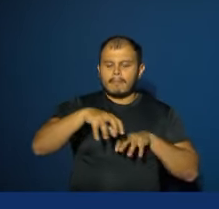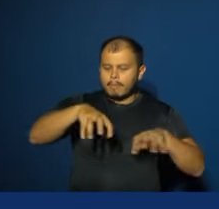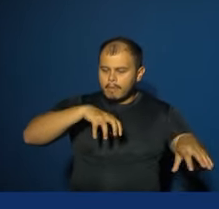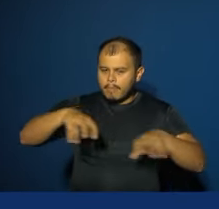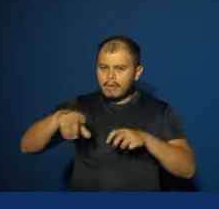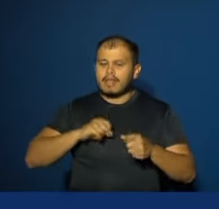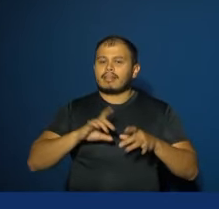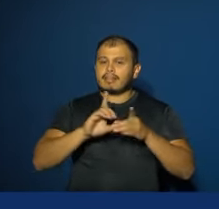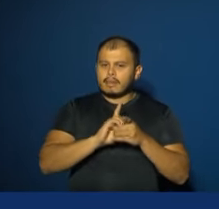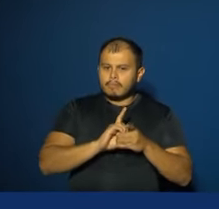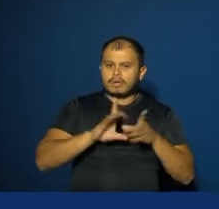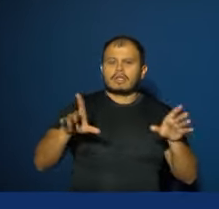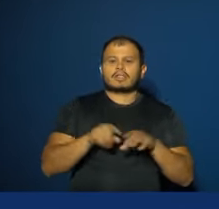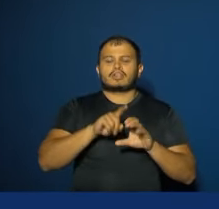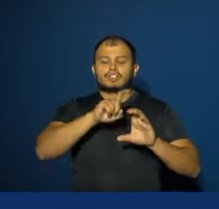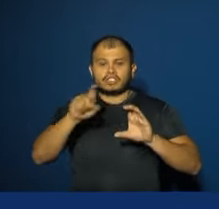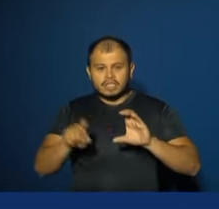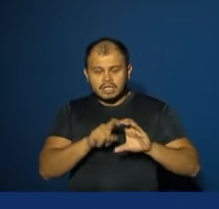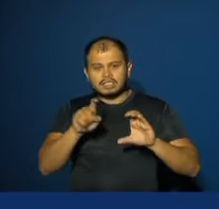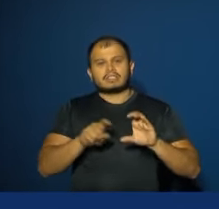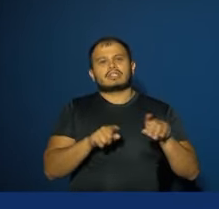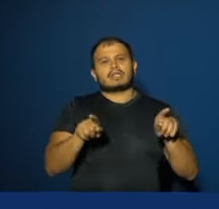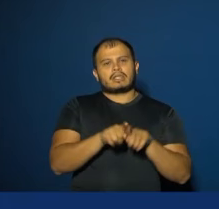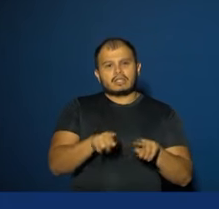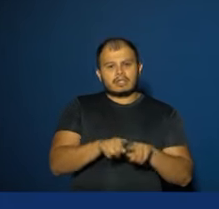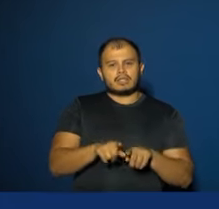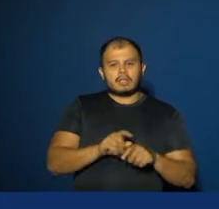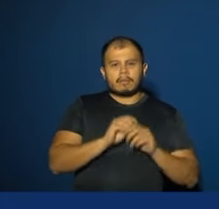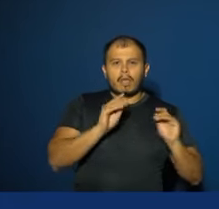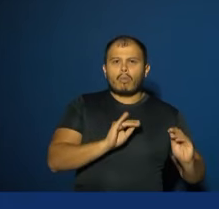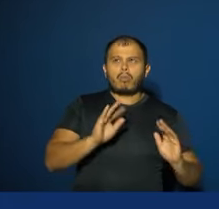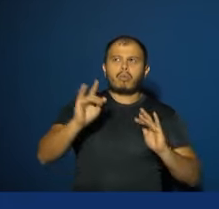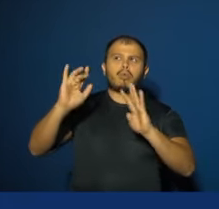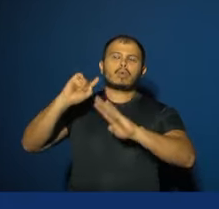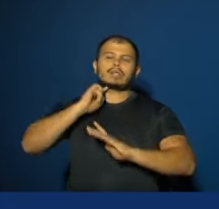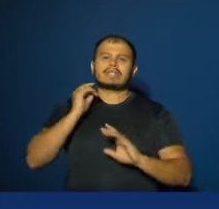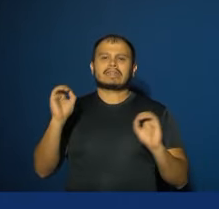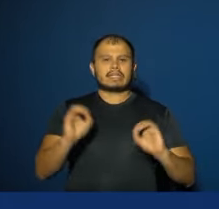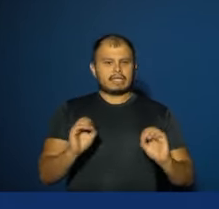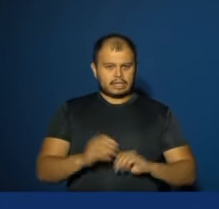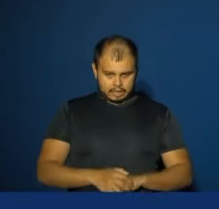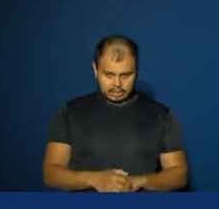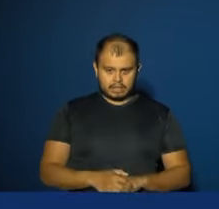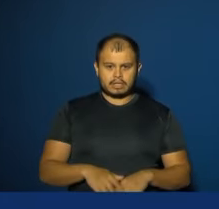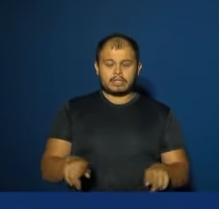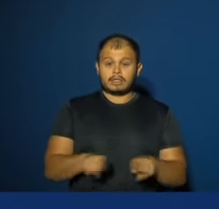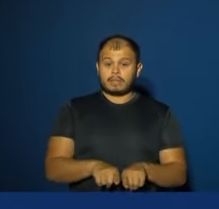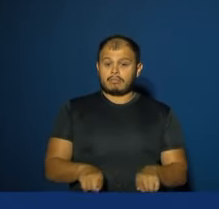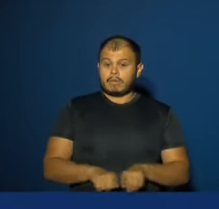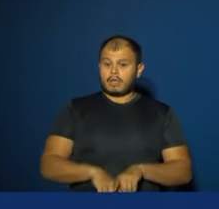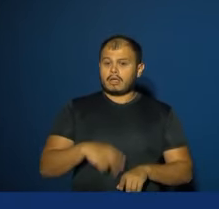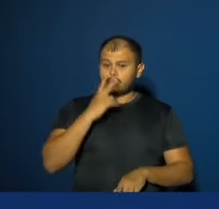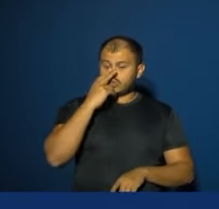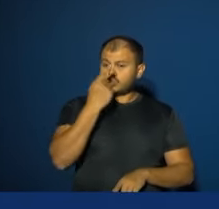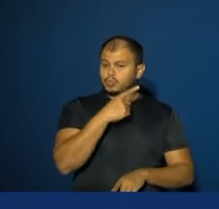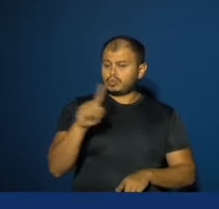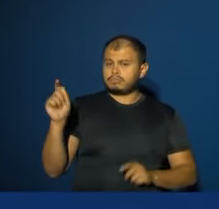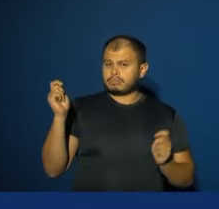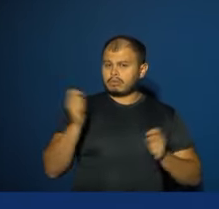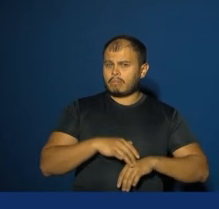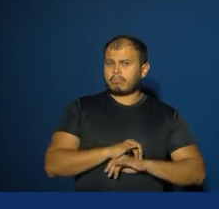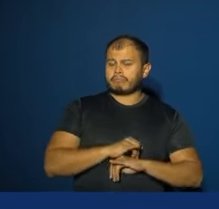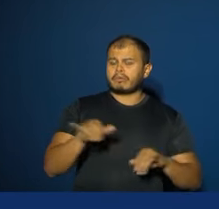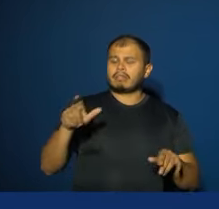é democrática e digitalizada. Tá? Todos esses conceitos estão dentro dessa proposta. E, por último, eu diria que a gente, até para